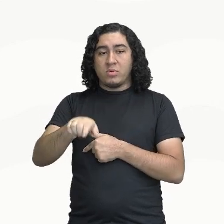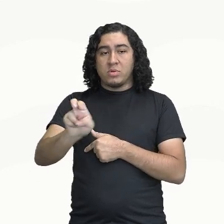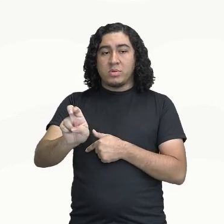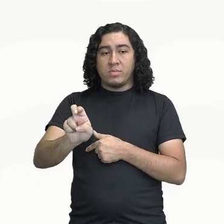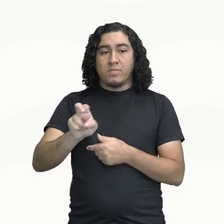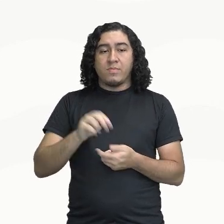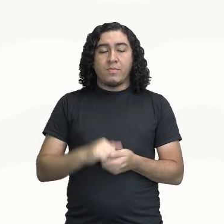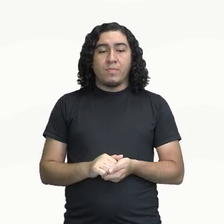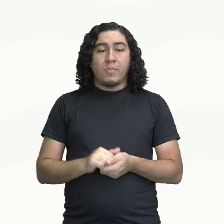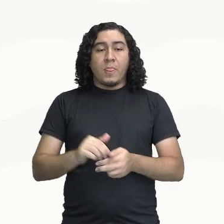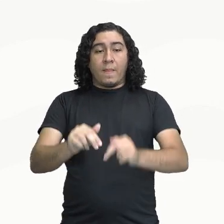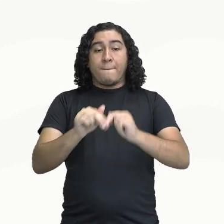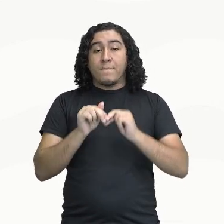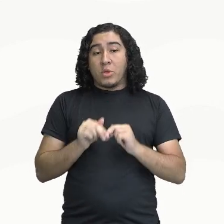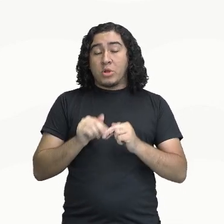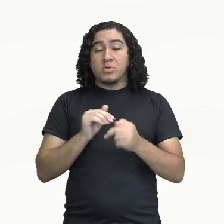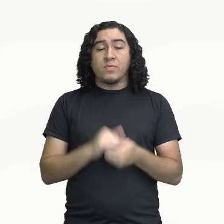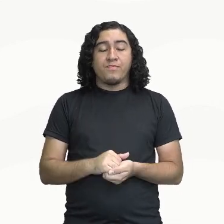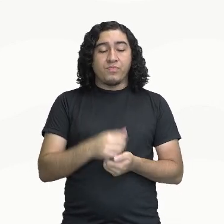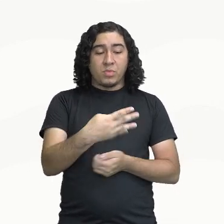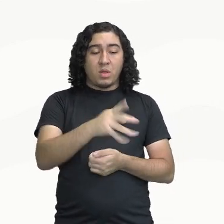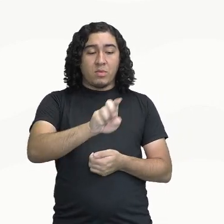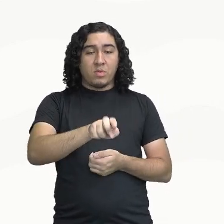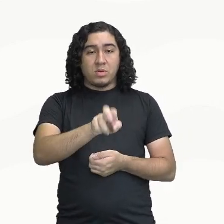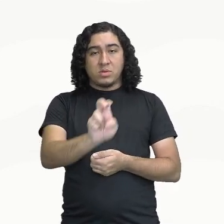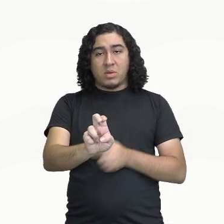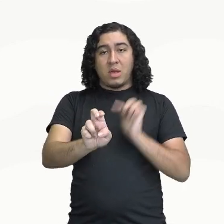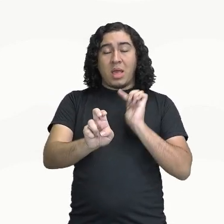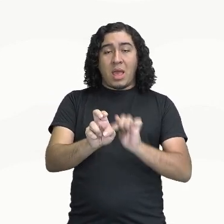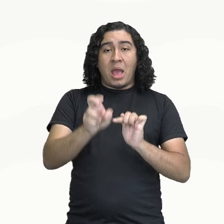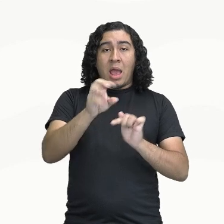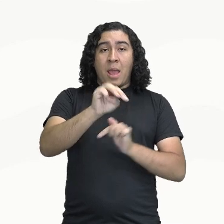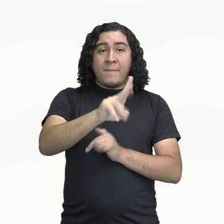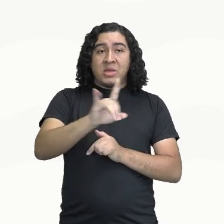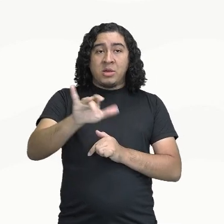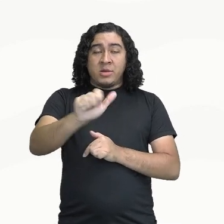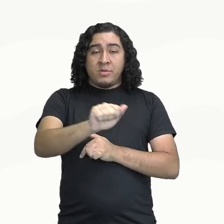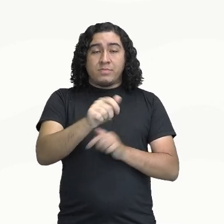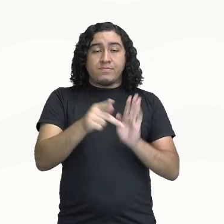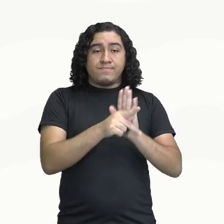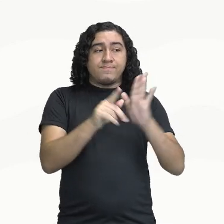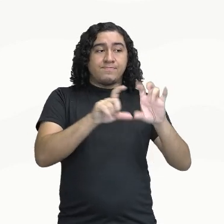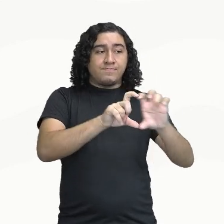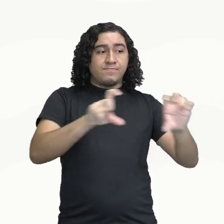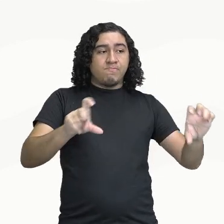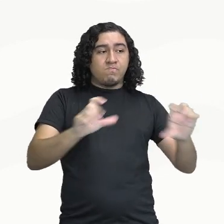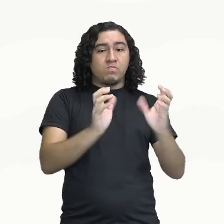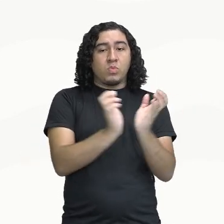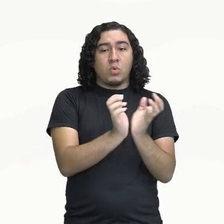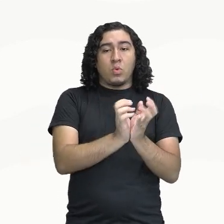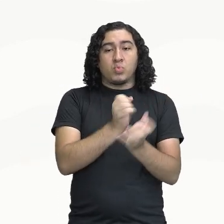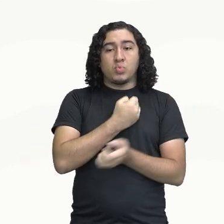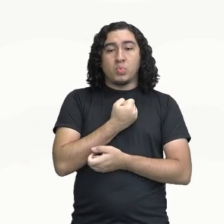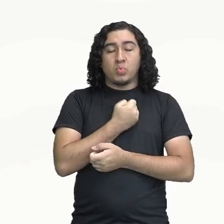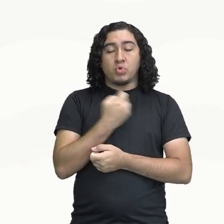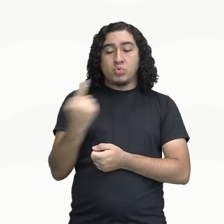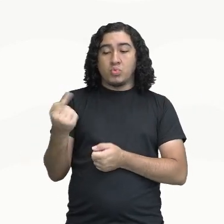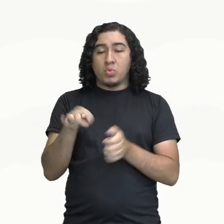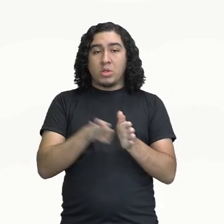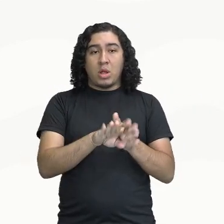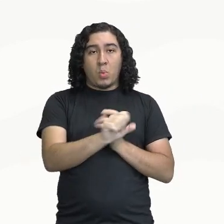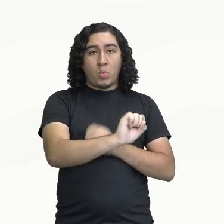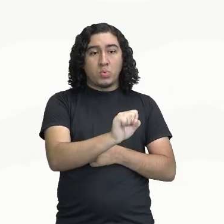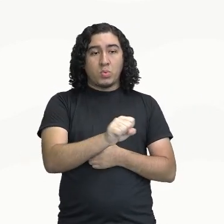4,5. Nesse caso, 4,5 é a mediana do conjunto dos números que vão de 1 até